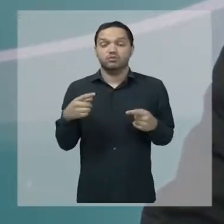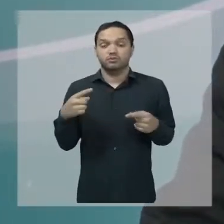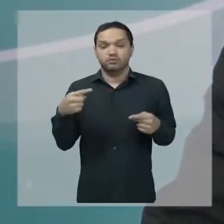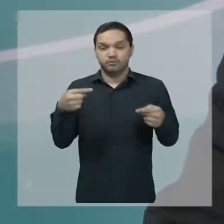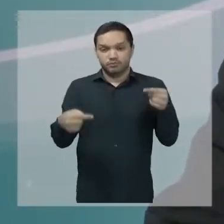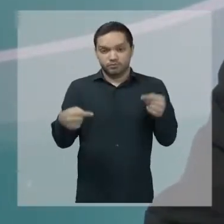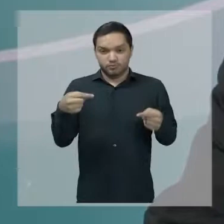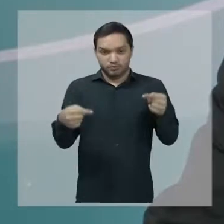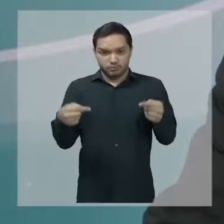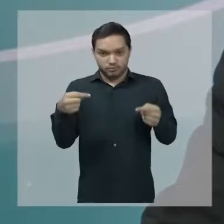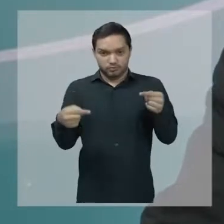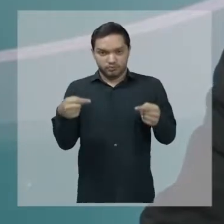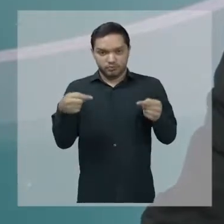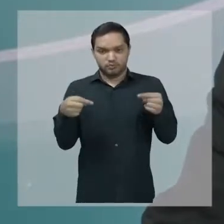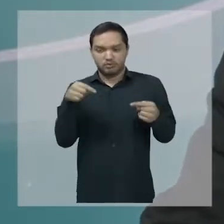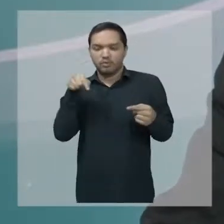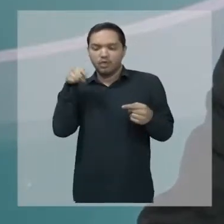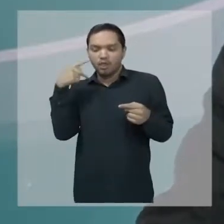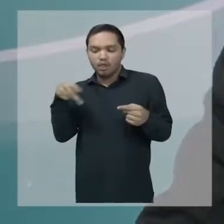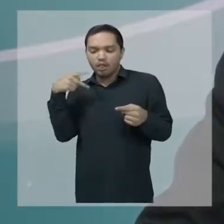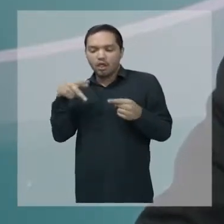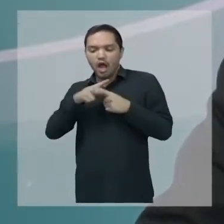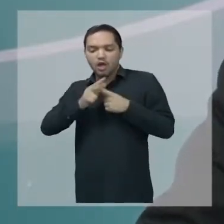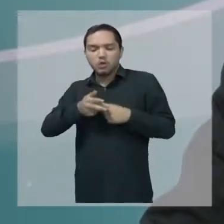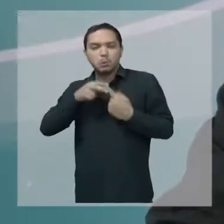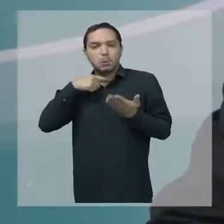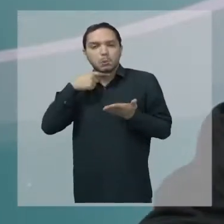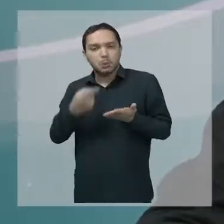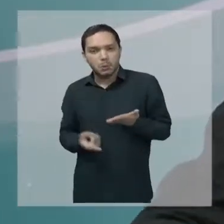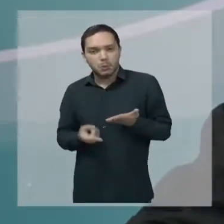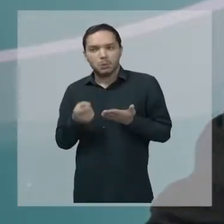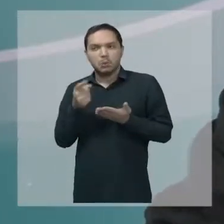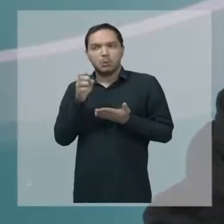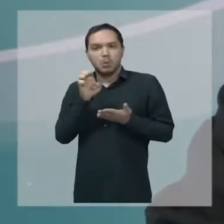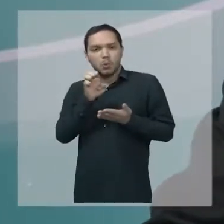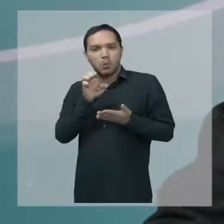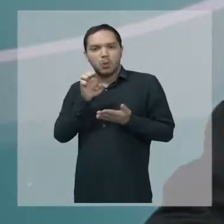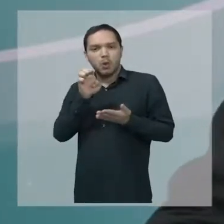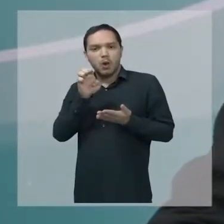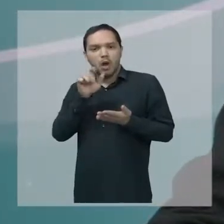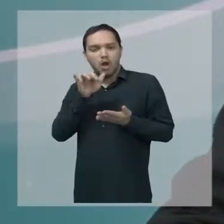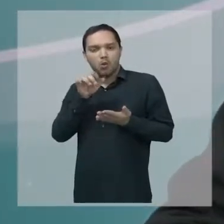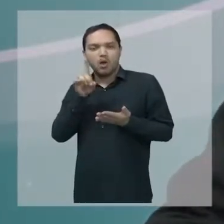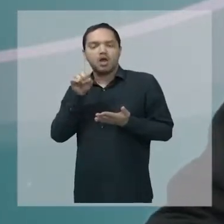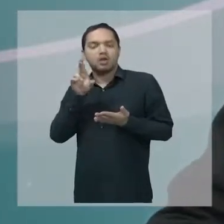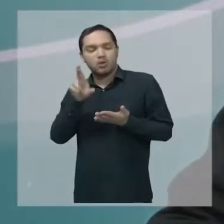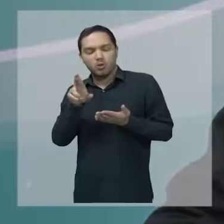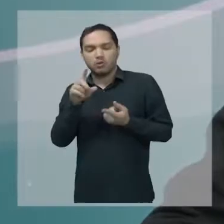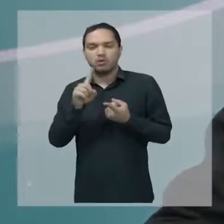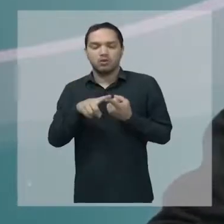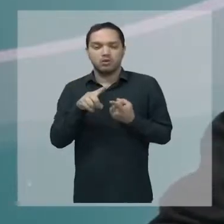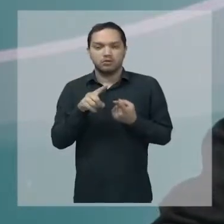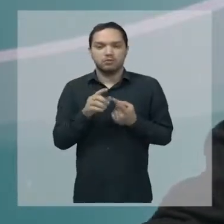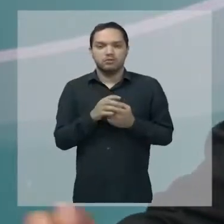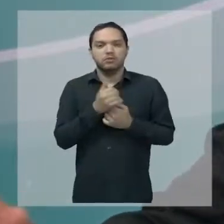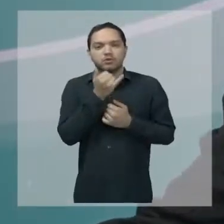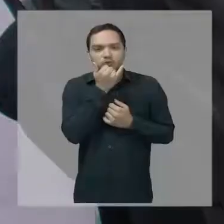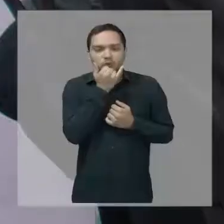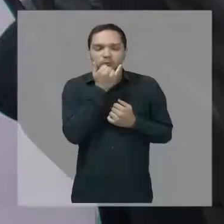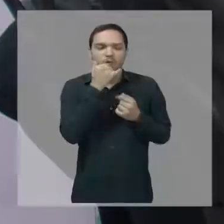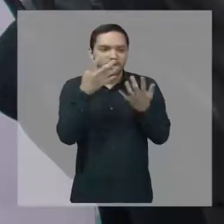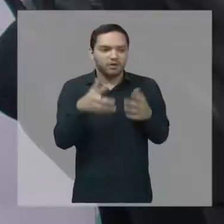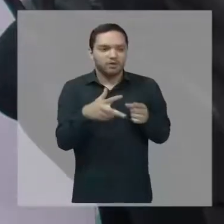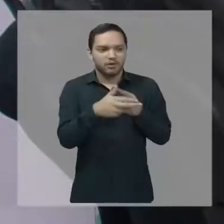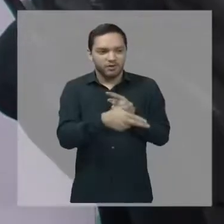a política de ajuste fiscal do Macri não deu certo. Como não deu certo no Equador e como, claro, não deu certo,